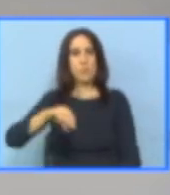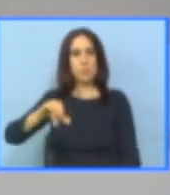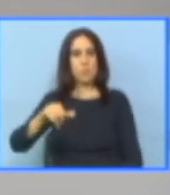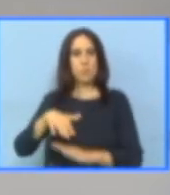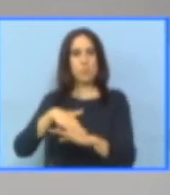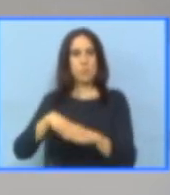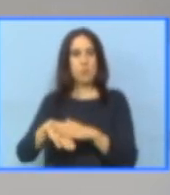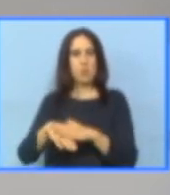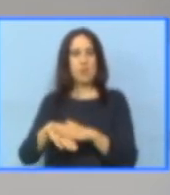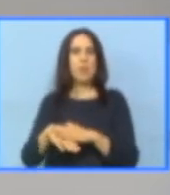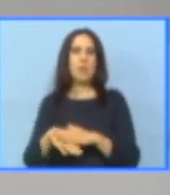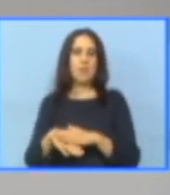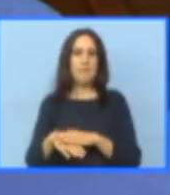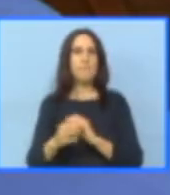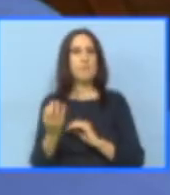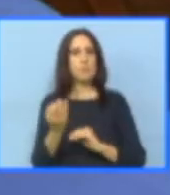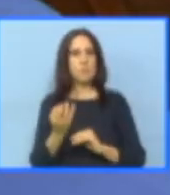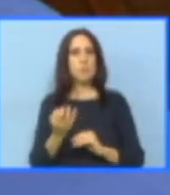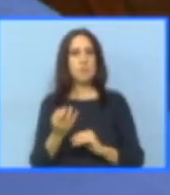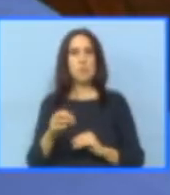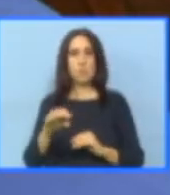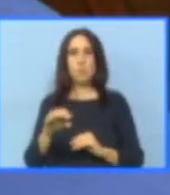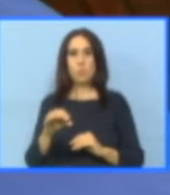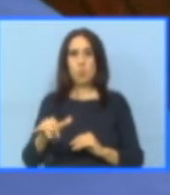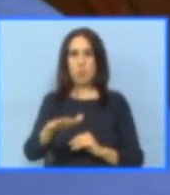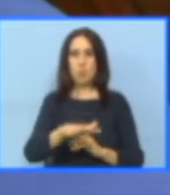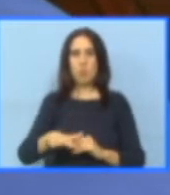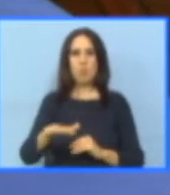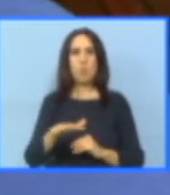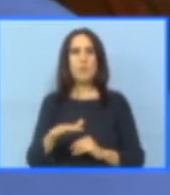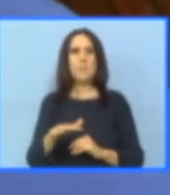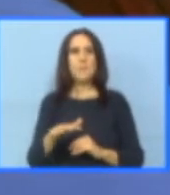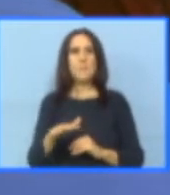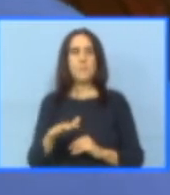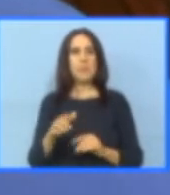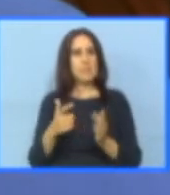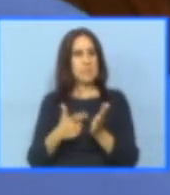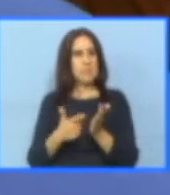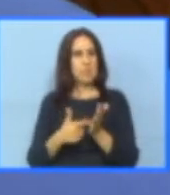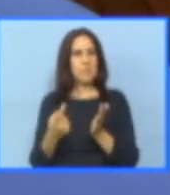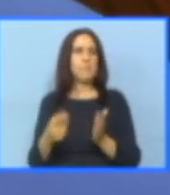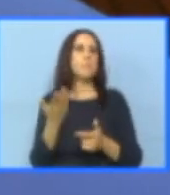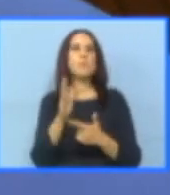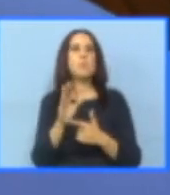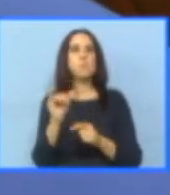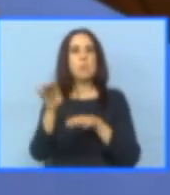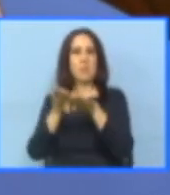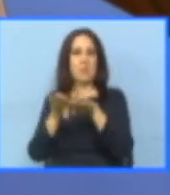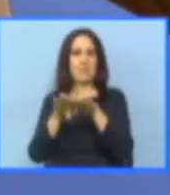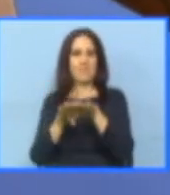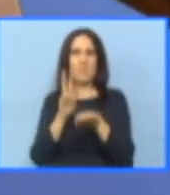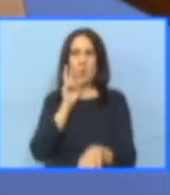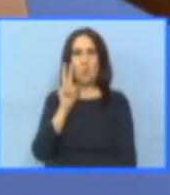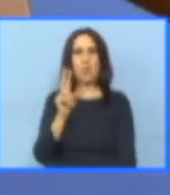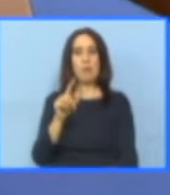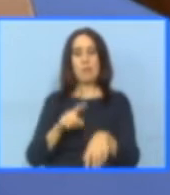atuar é com certeza um local em que está a ser necessário. Nós podemos olhar, por exemplo, para a Itália, nos